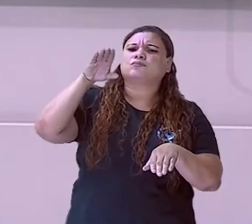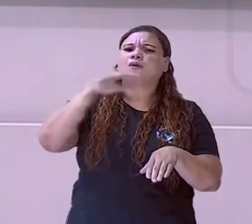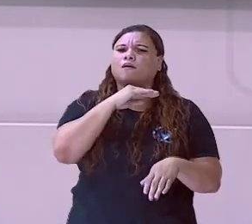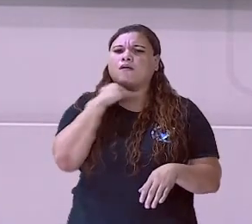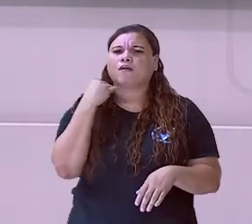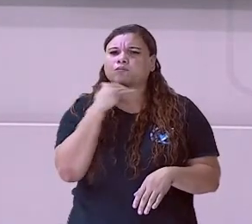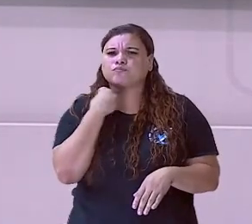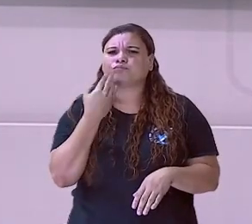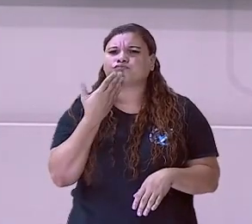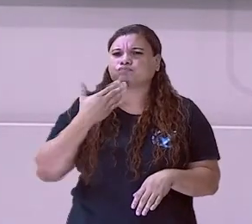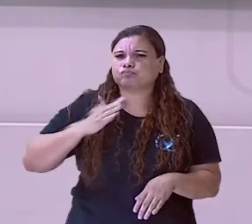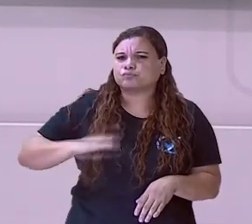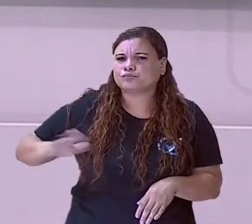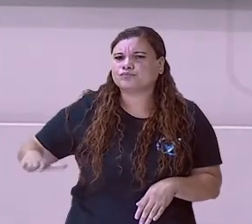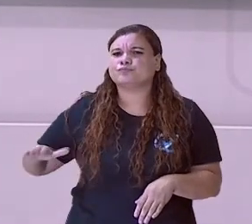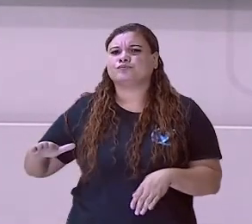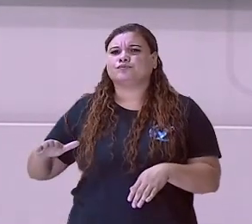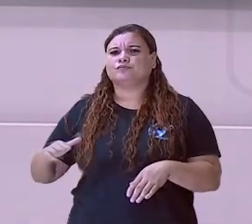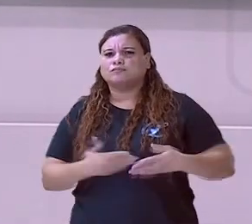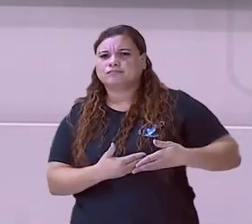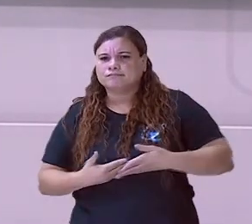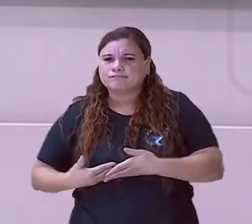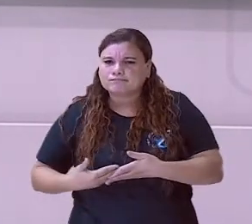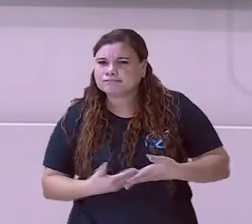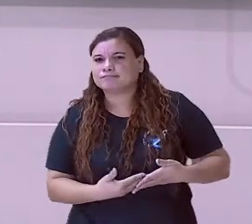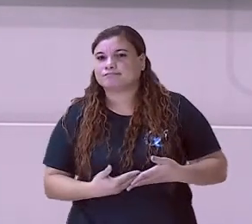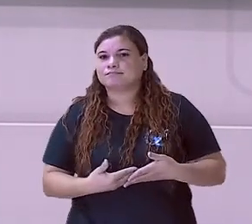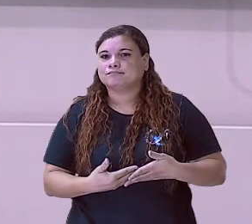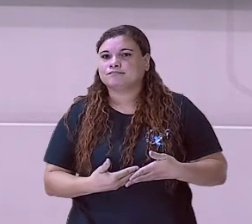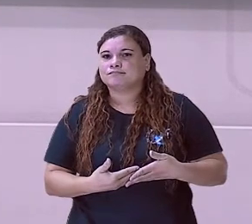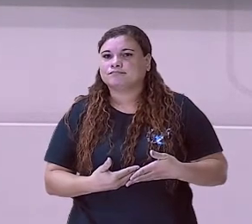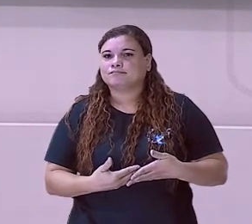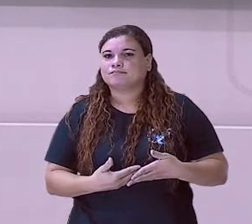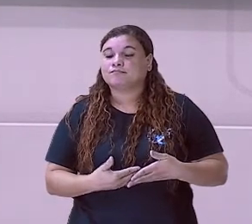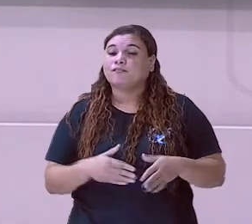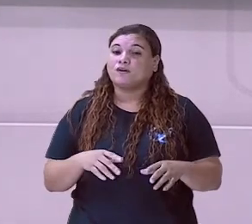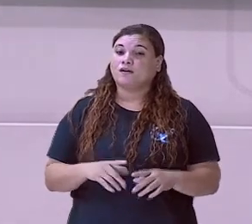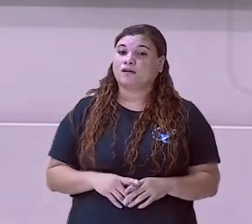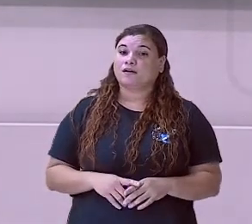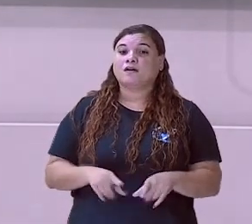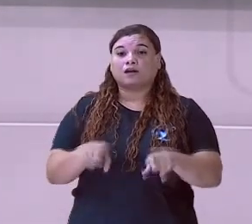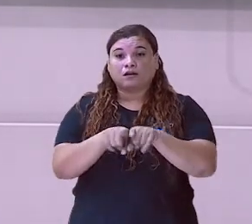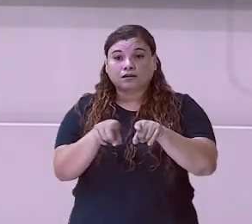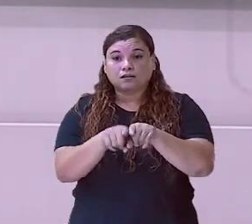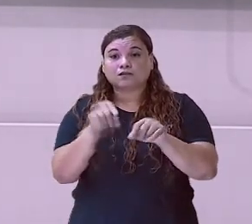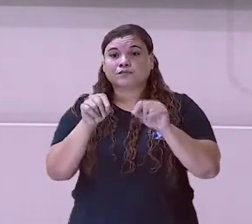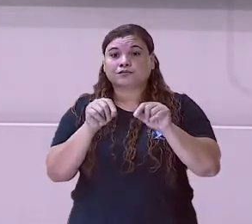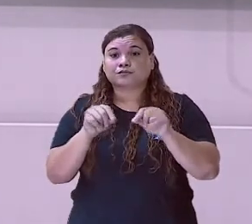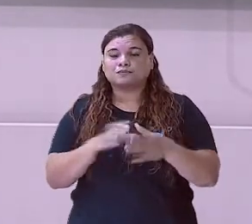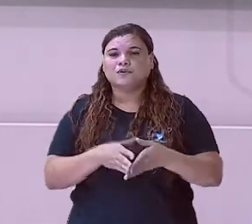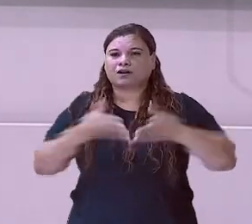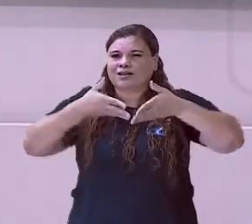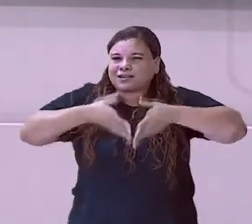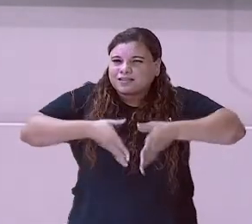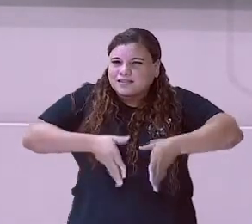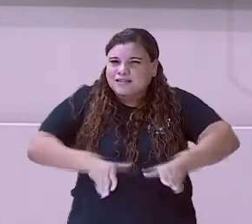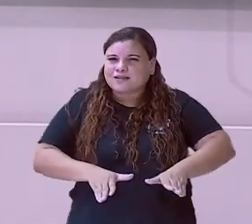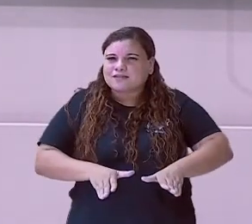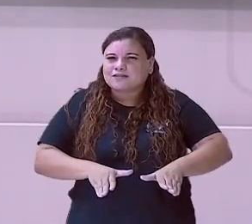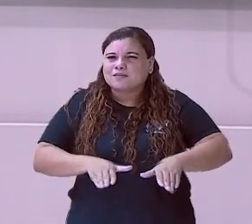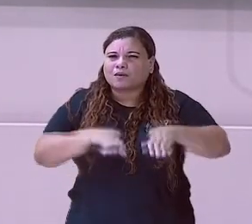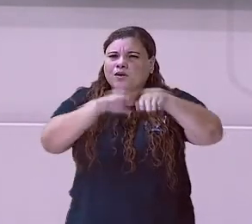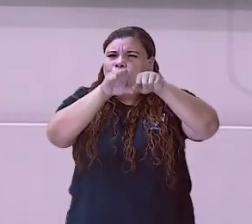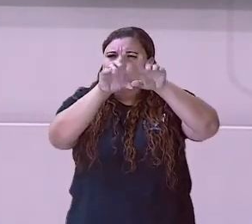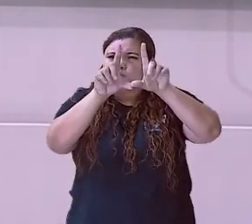a nossa qualidade de vida nesse sentido tem melhorado e o brasileiro tem vivido mais. Então,